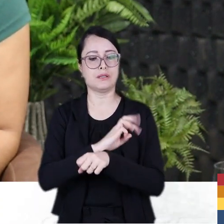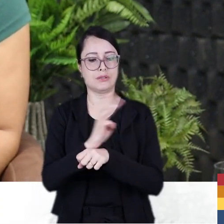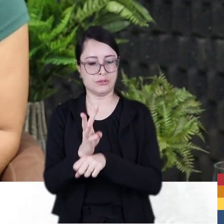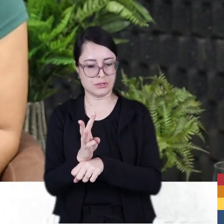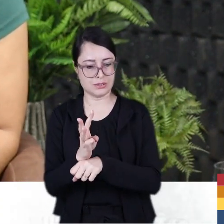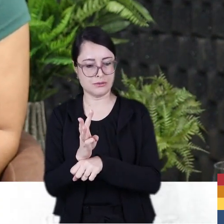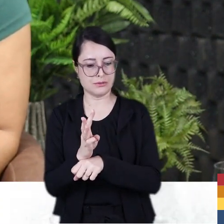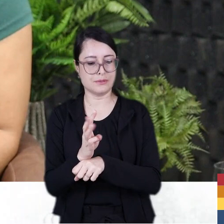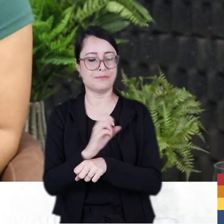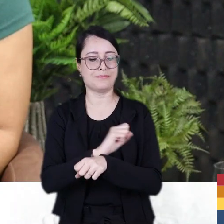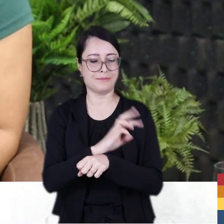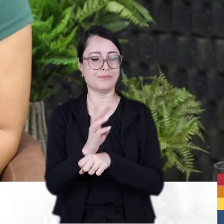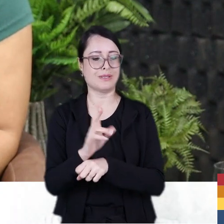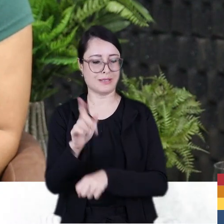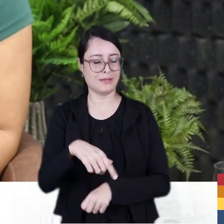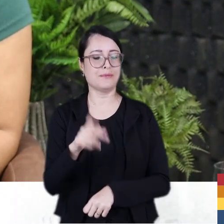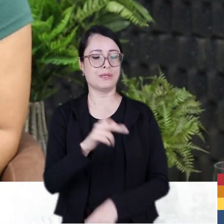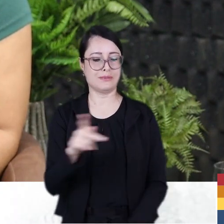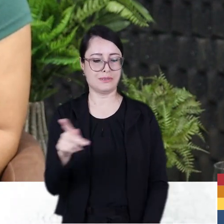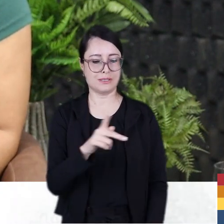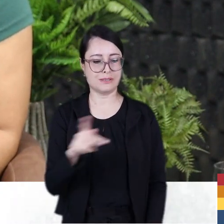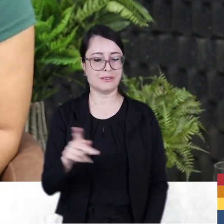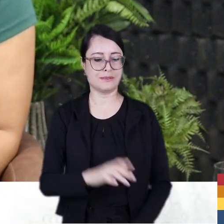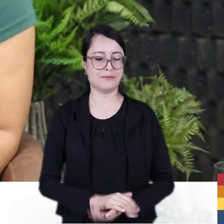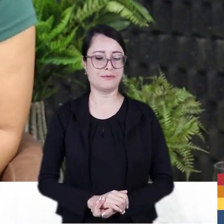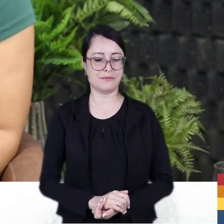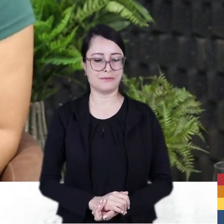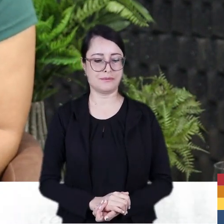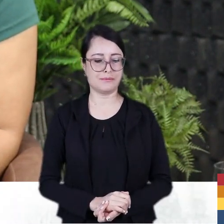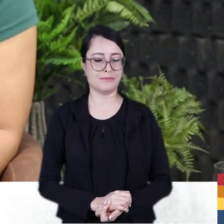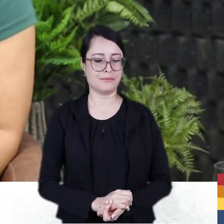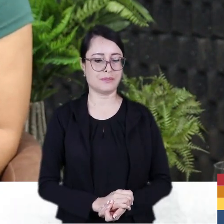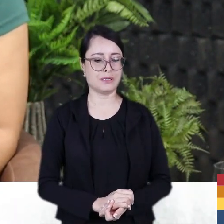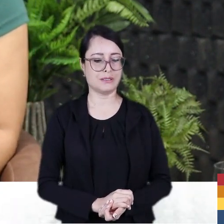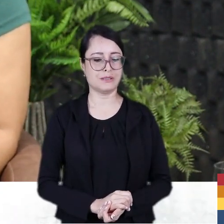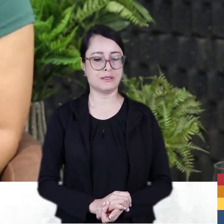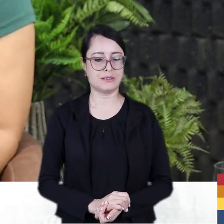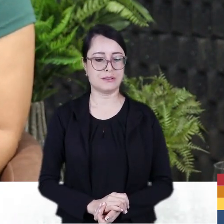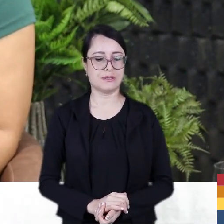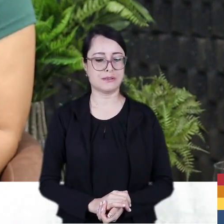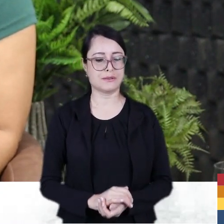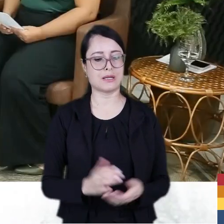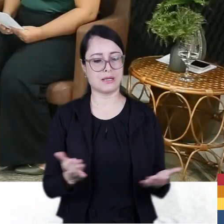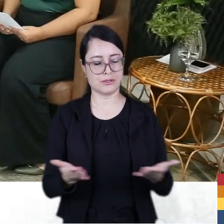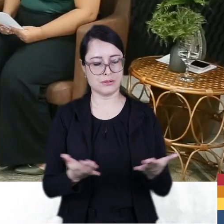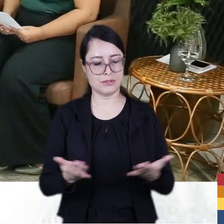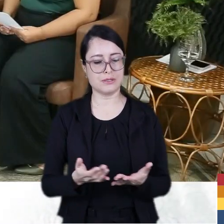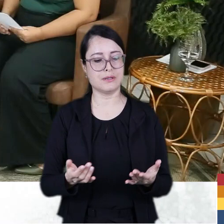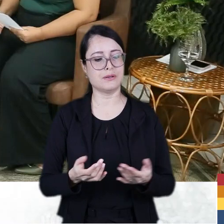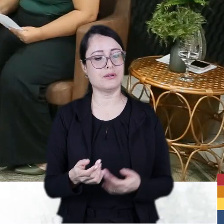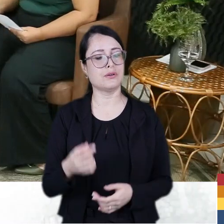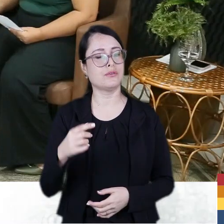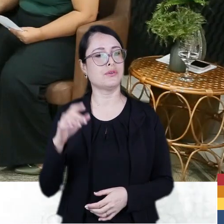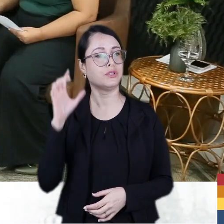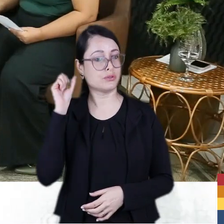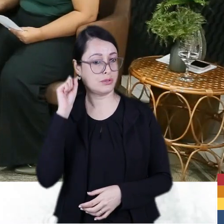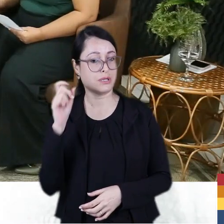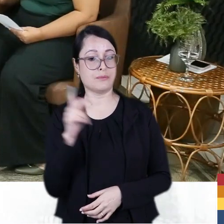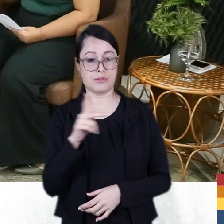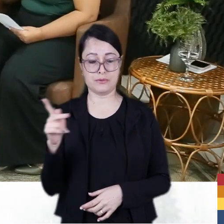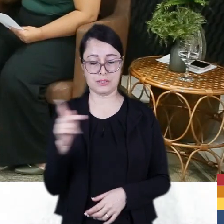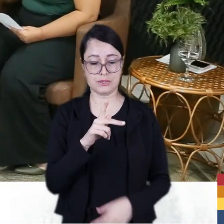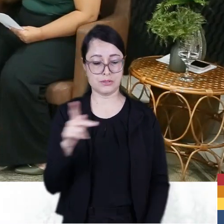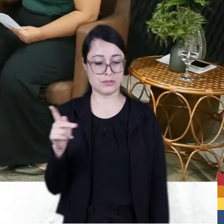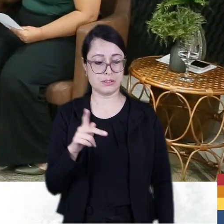sobre essa concepção, né, de formação técnica e profissional para o ensino médio, não isso, professora? Desculpa, né,